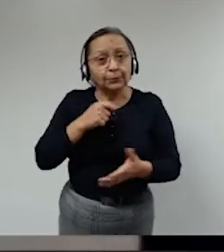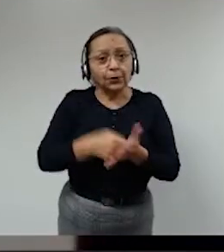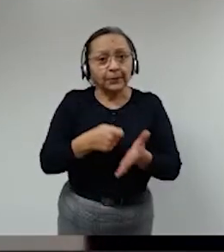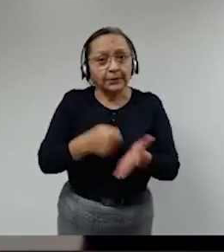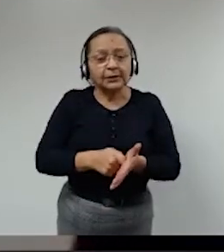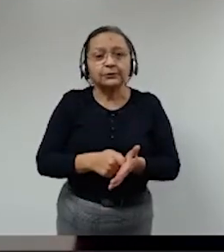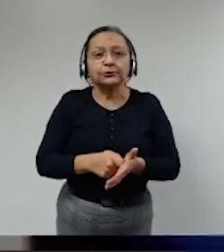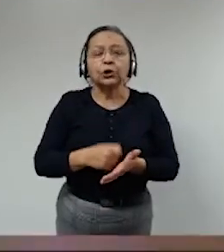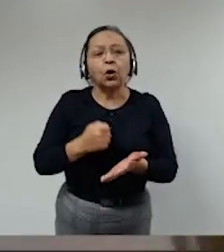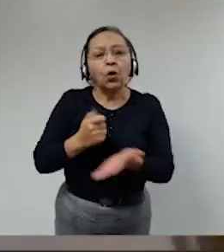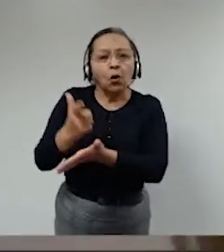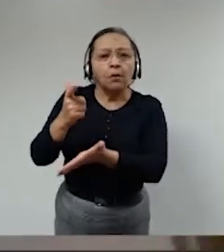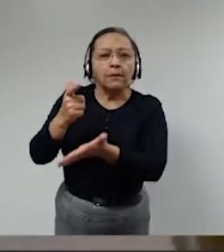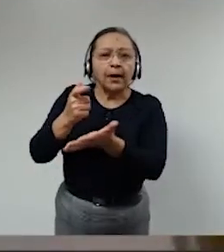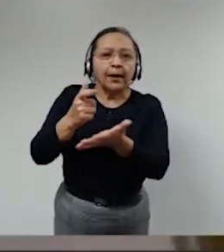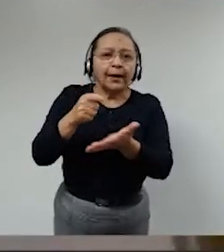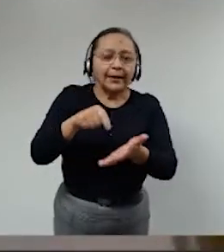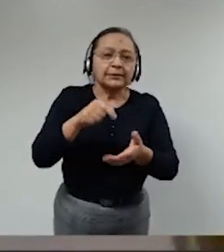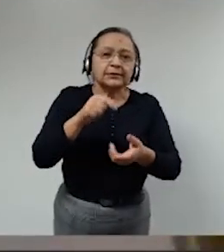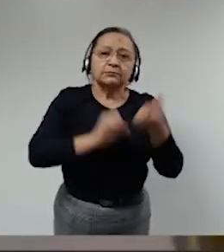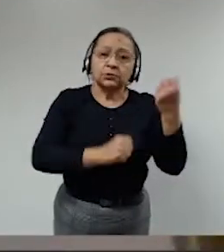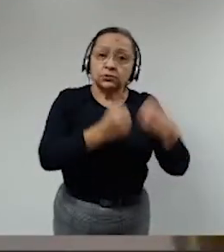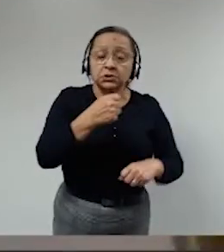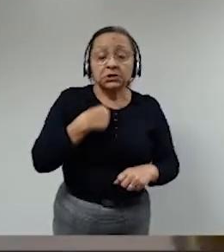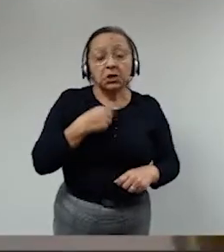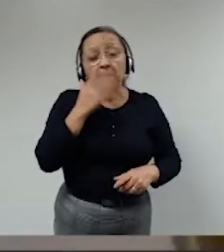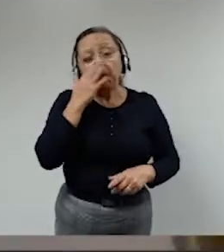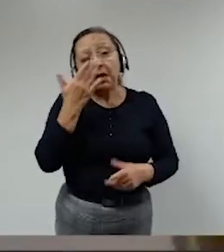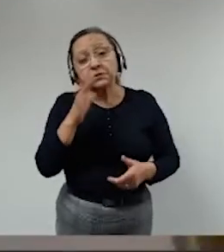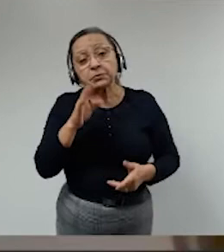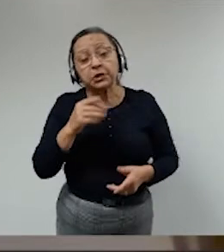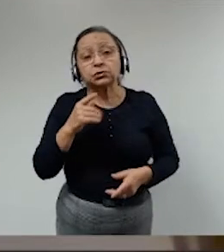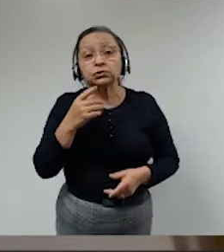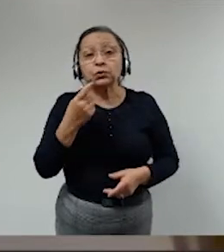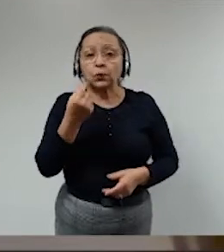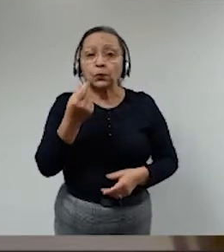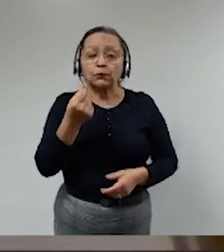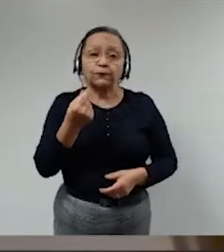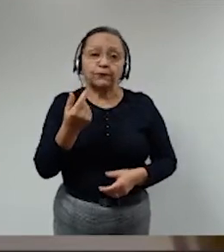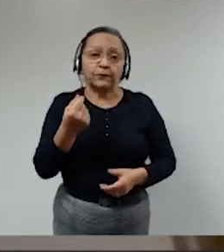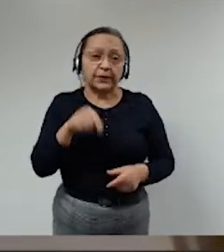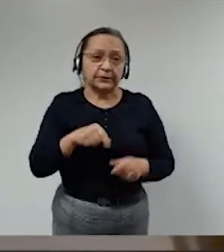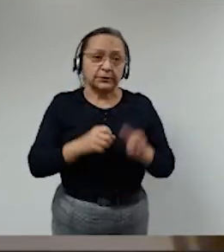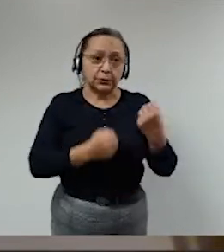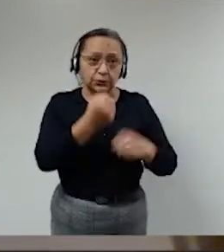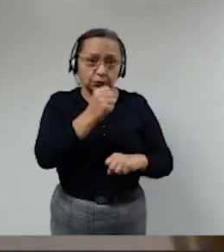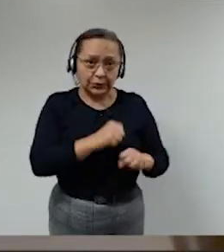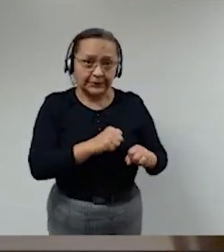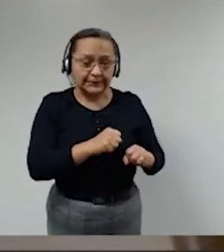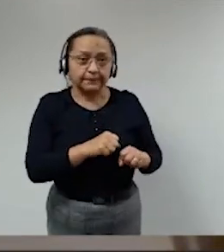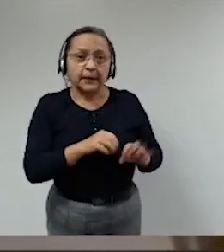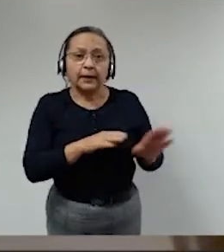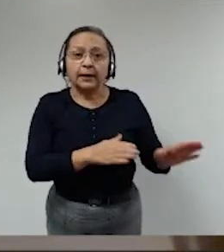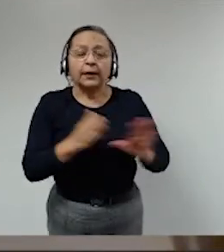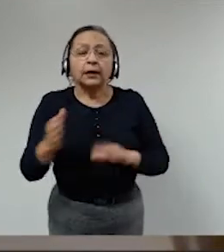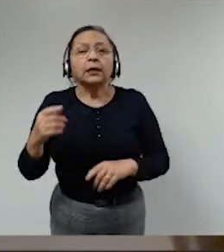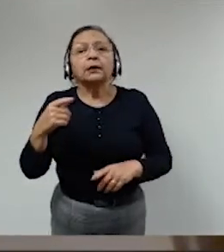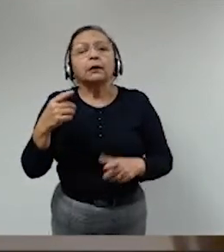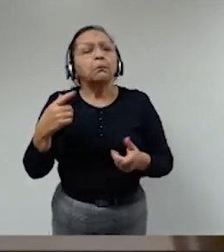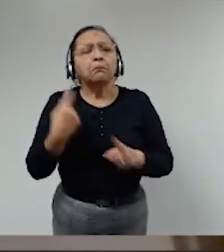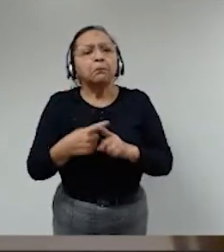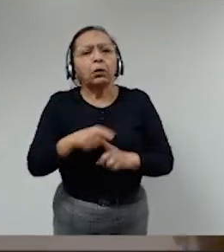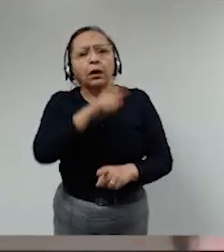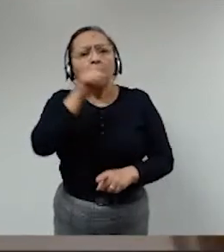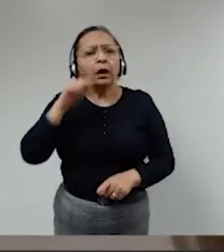quem exibe de comprar essas produções, e eu estimulo o financiamento dessas produções, né? Isso existe por quê? Isso existe porque